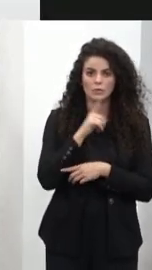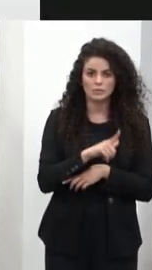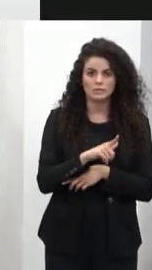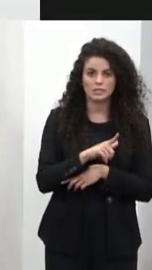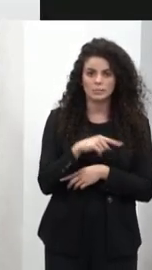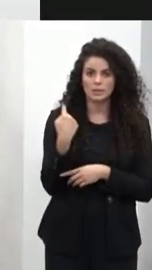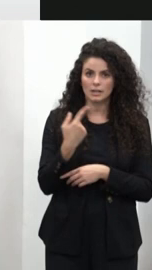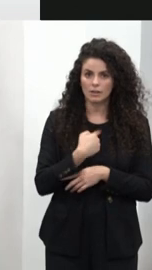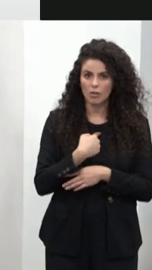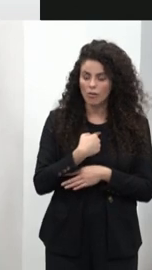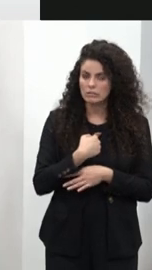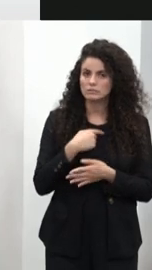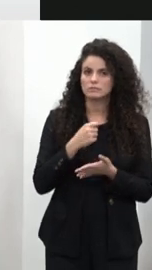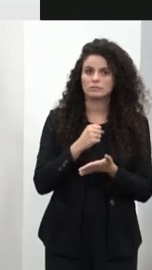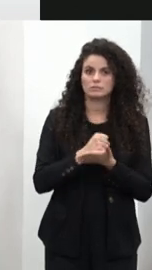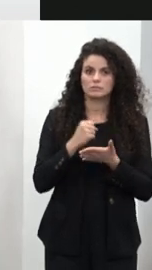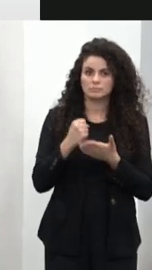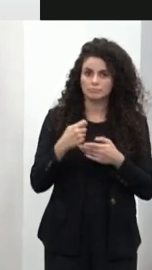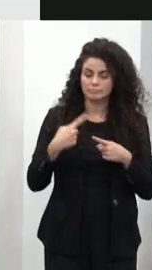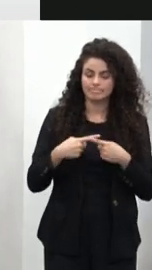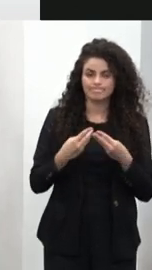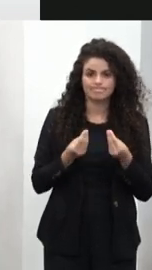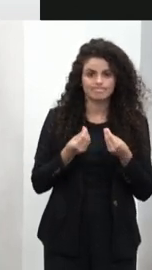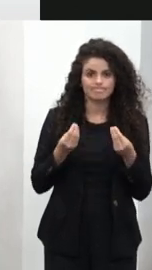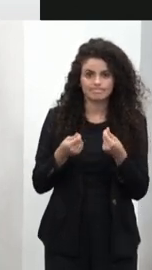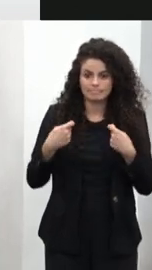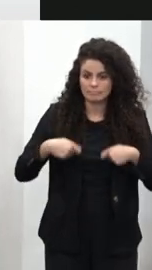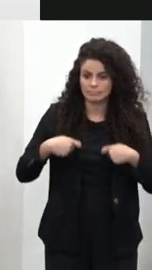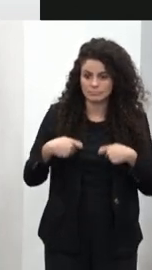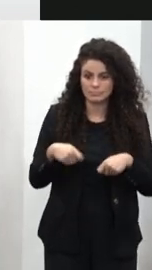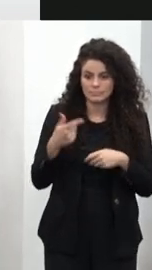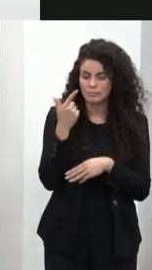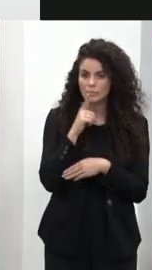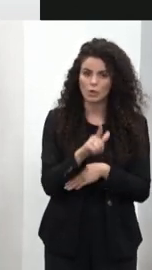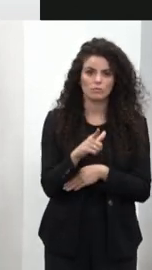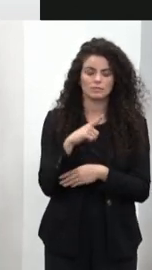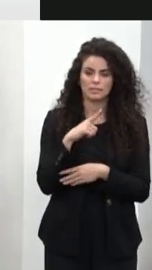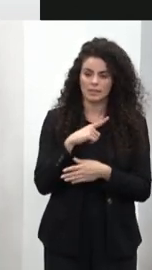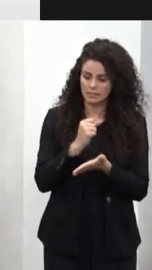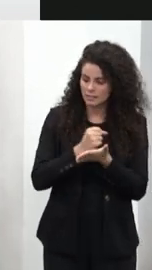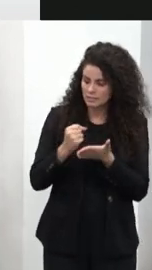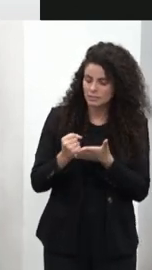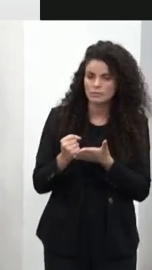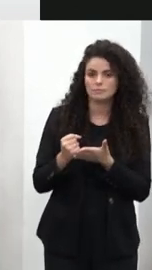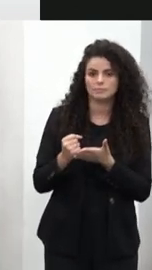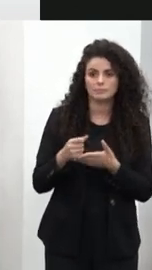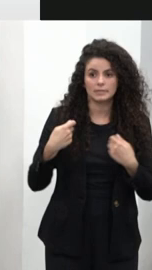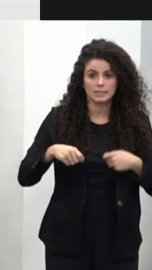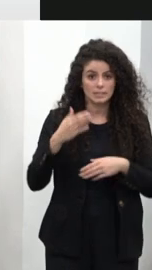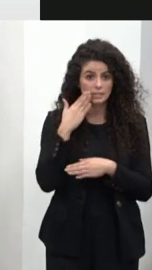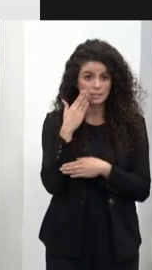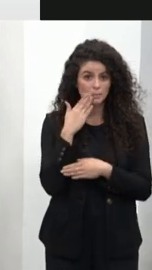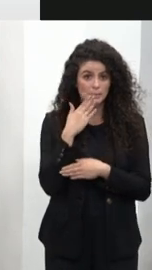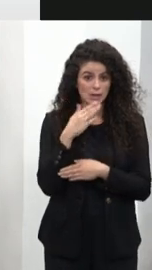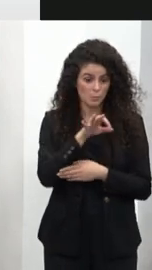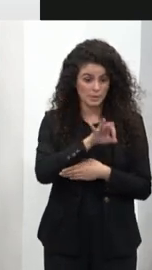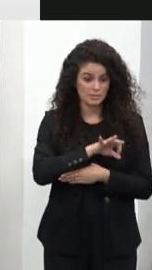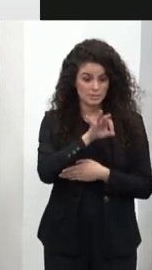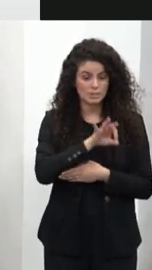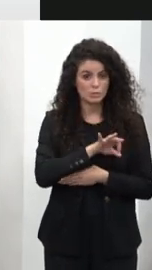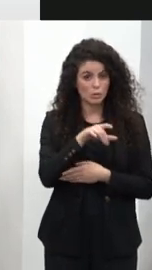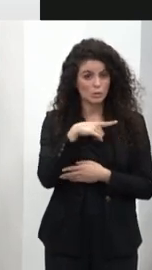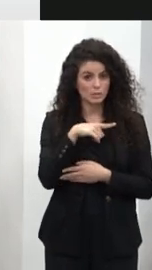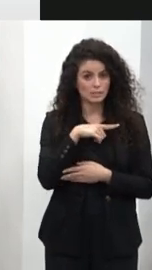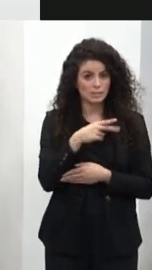contratações estamos angustiados com isso não é porque é preciso que a gente consiga realizar essas contratações então a gente precisa saber qual é o percentual de recursos para isso